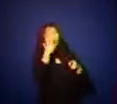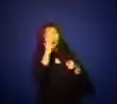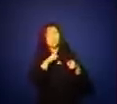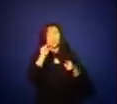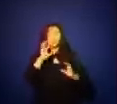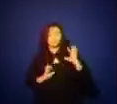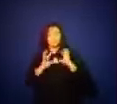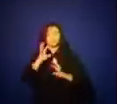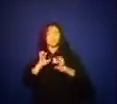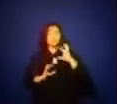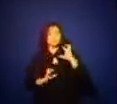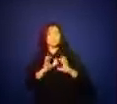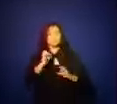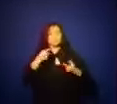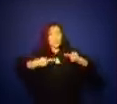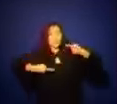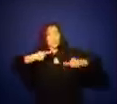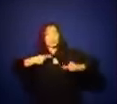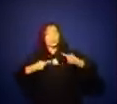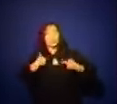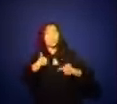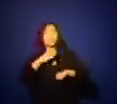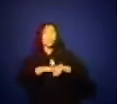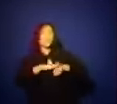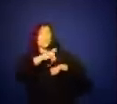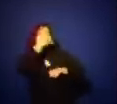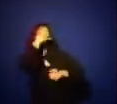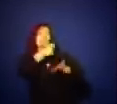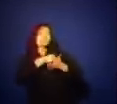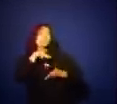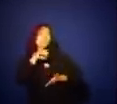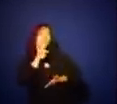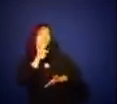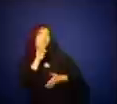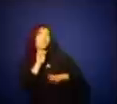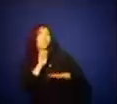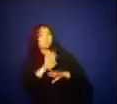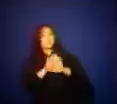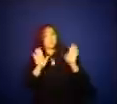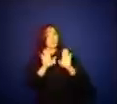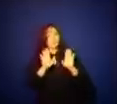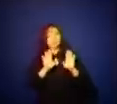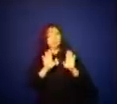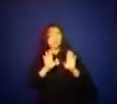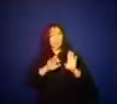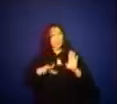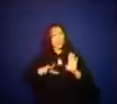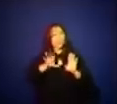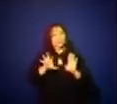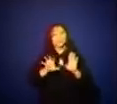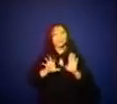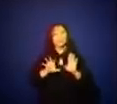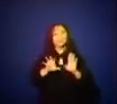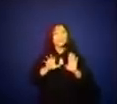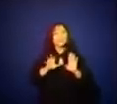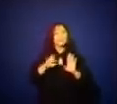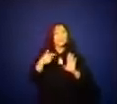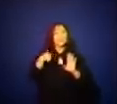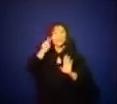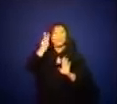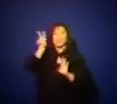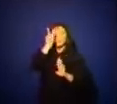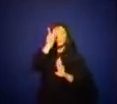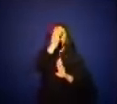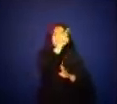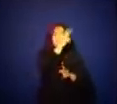no fato de você determinar sua própria meta a gente olhou como é a meta em outros países é muito isso é uma coisa que no sistema tem várias